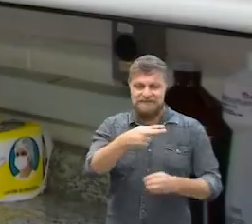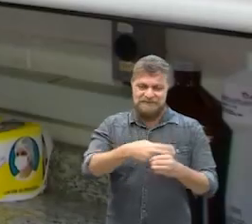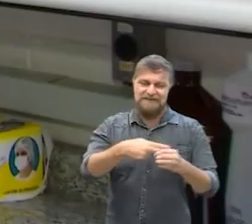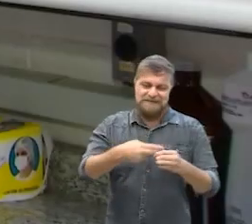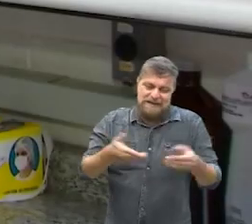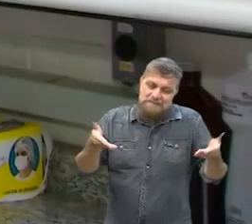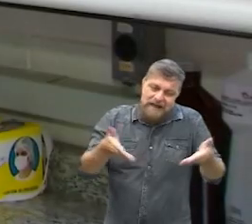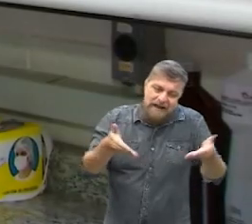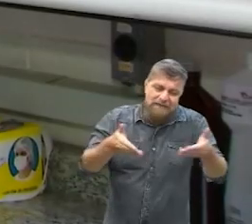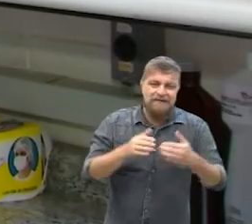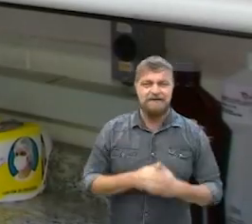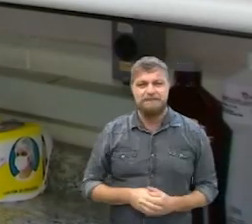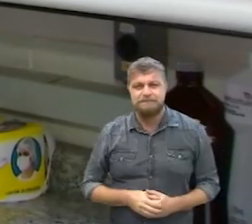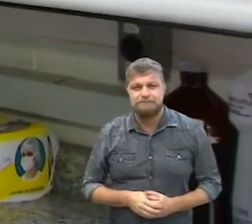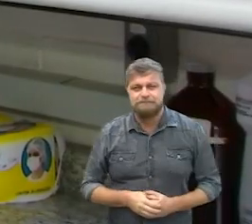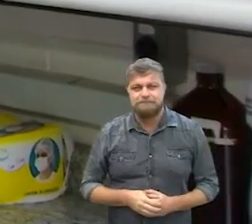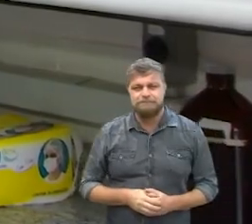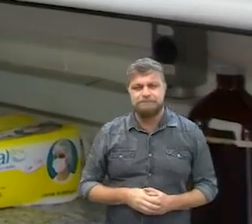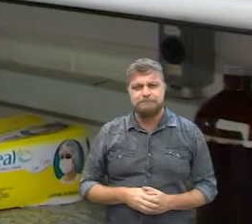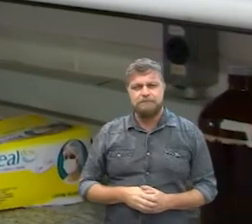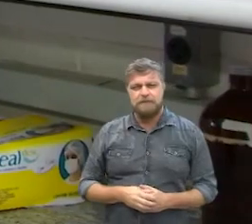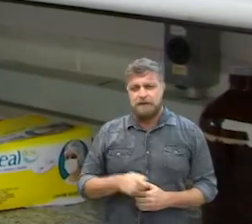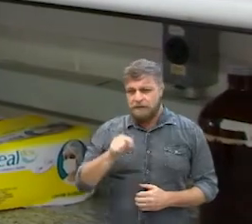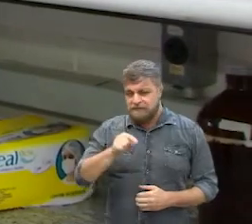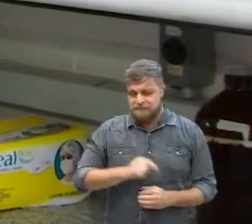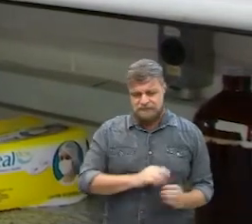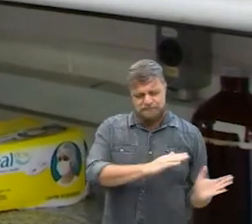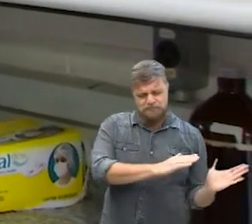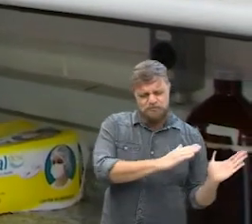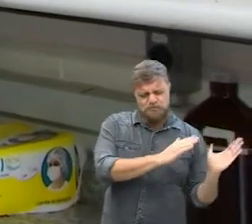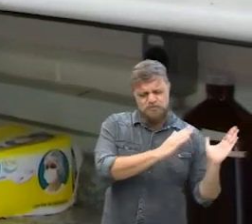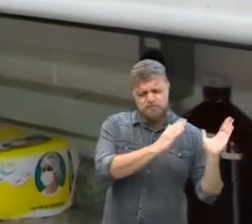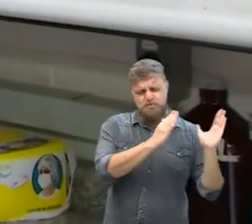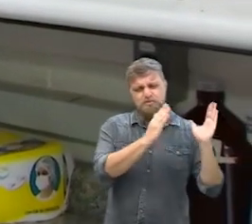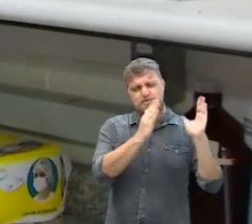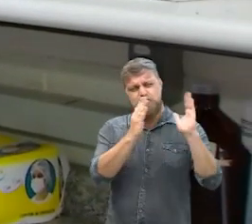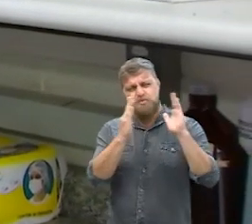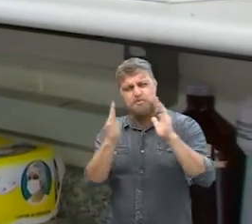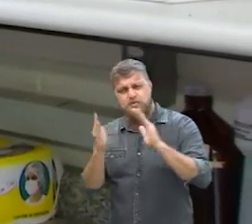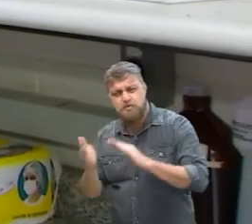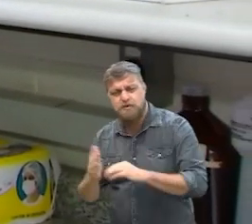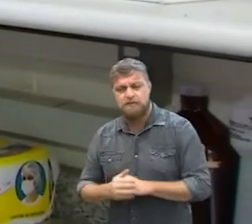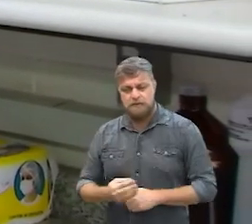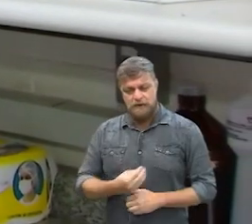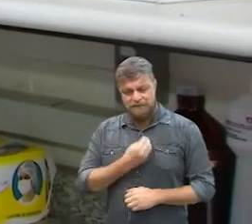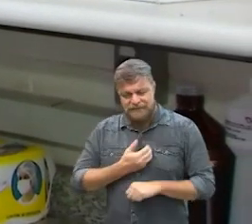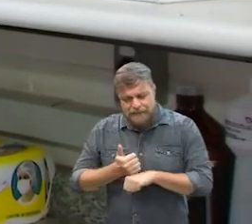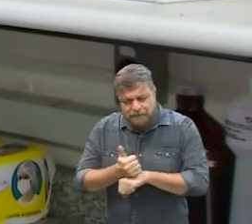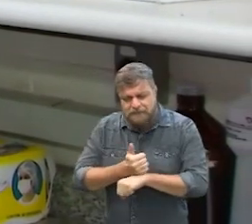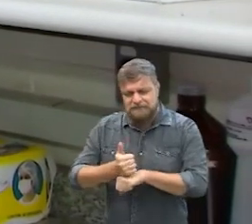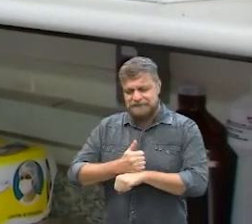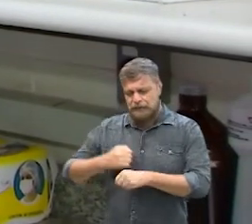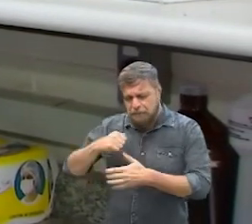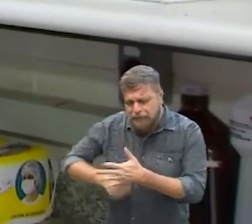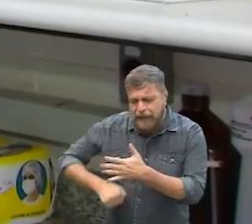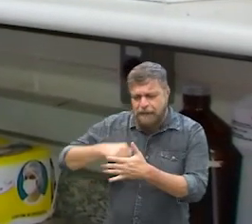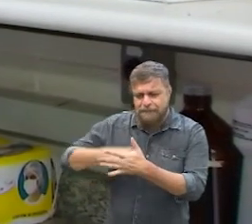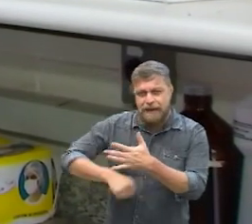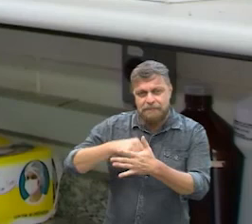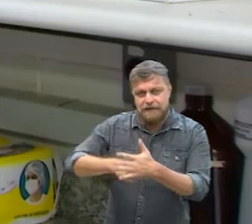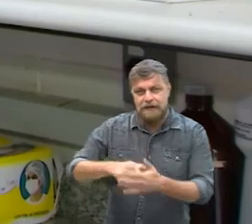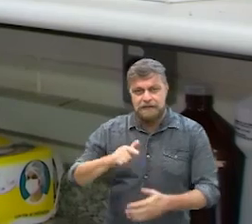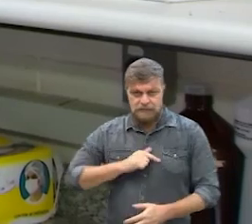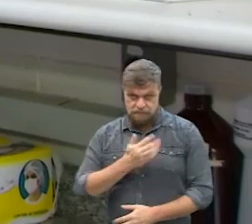Você viu toda essa sua caminhada, Marisa, de muita luta e tal, você viu um